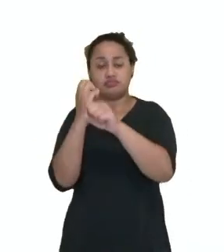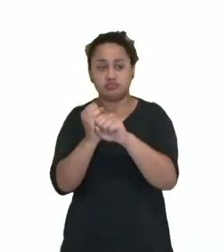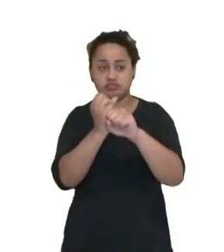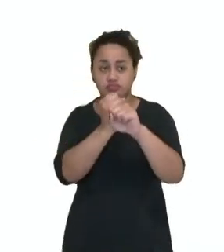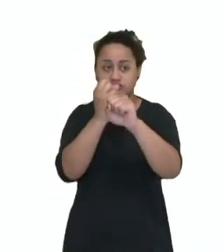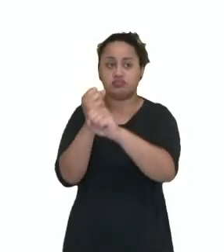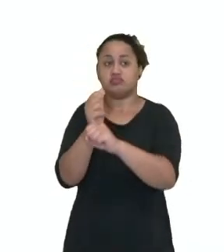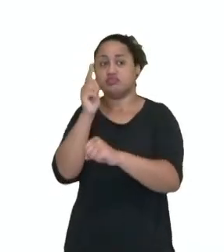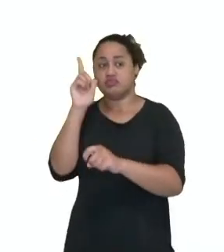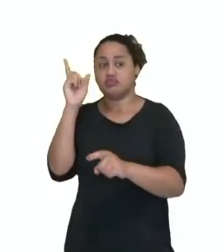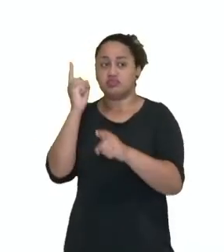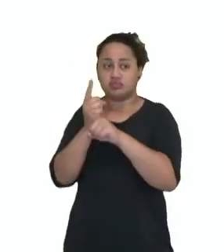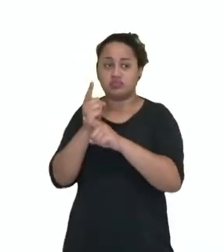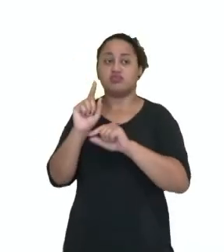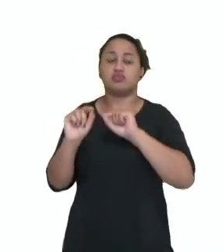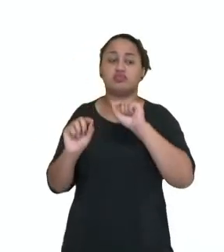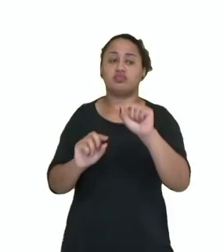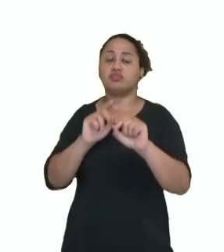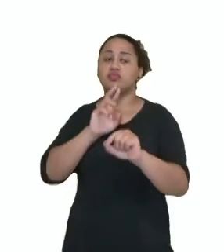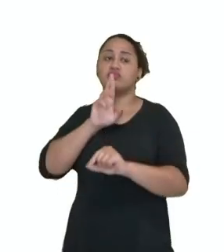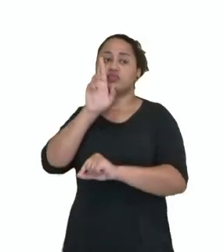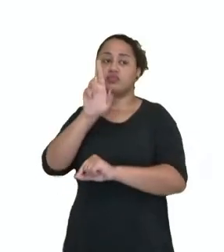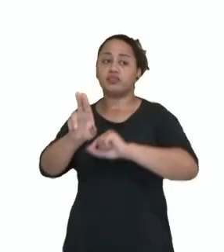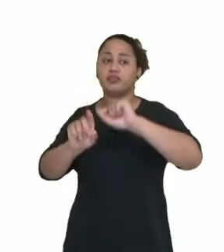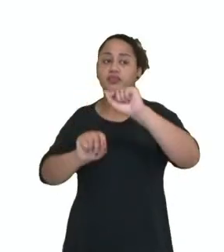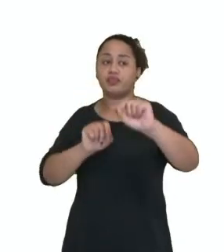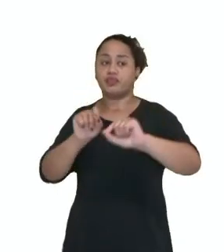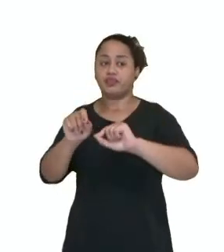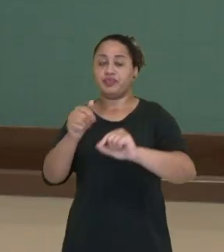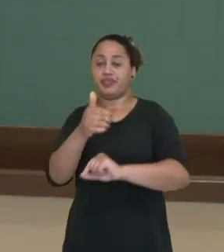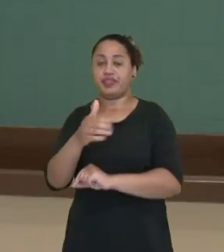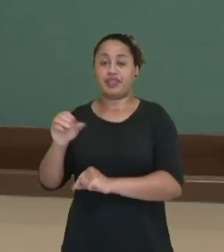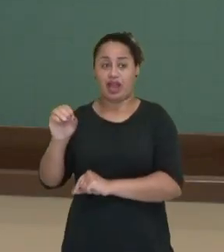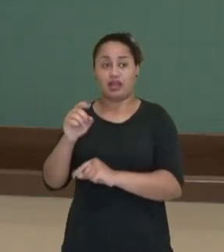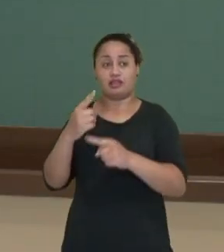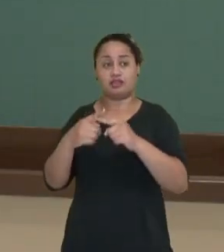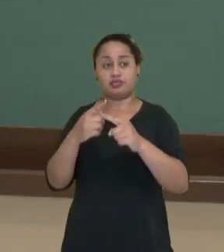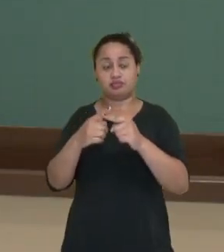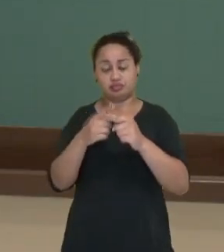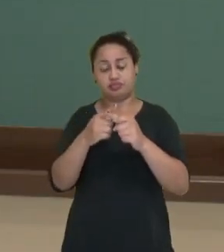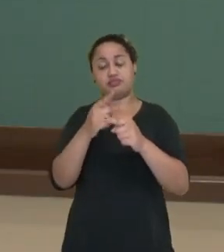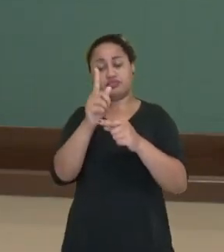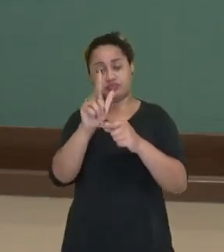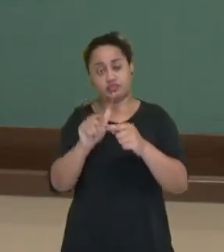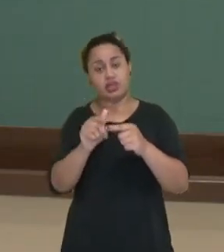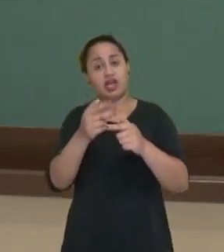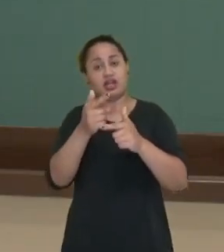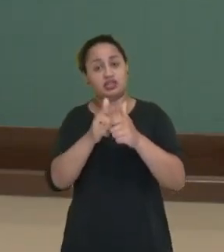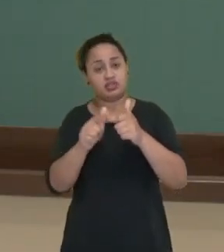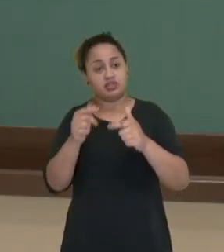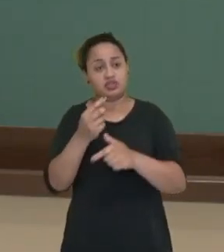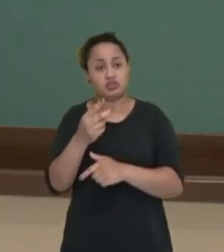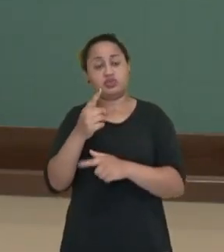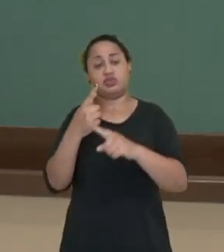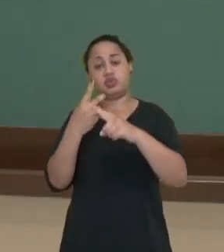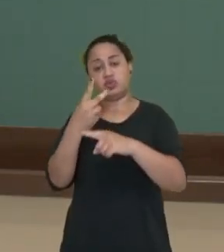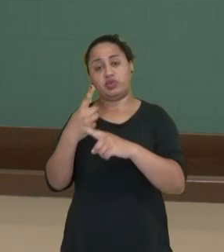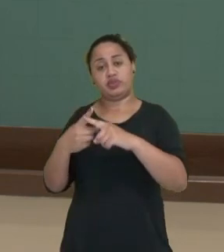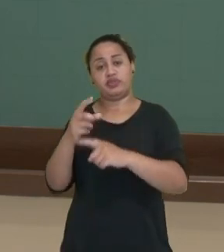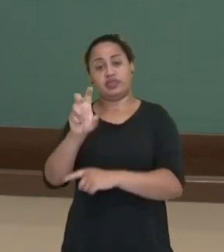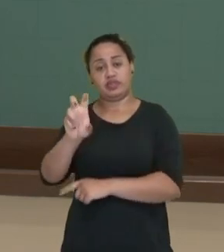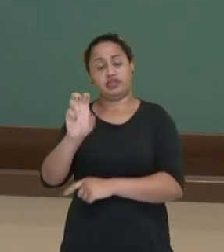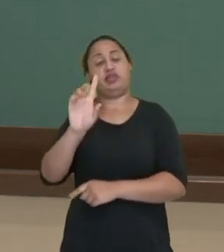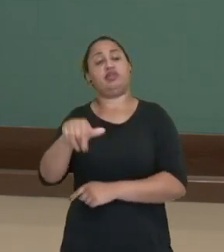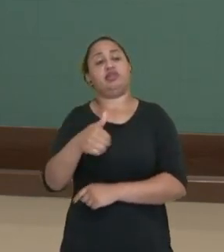por 2, vezes a altura, que é exatamente a distância entre as duas bases, vale 5. Fazendo a continha, deu